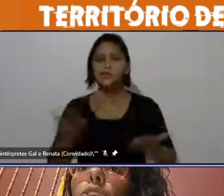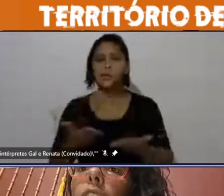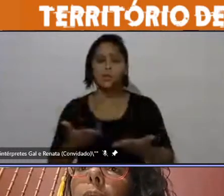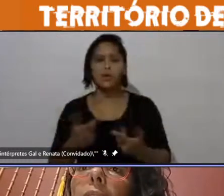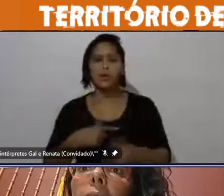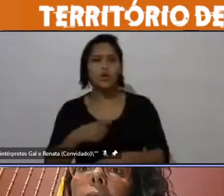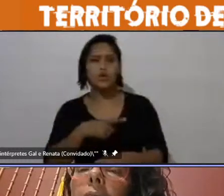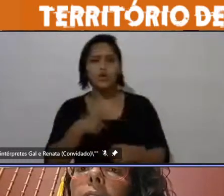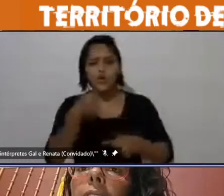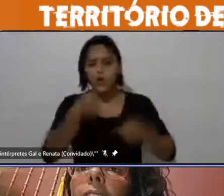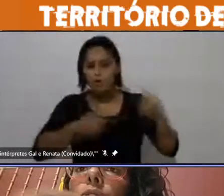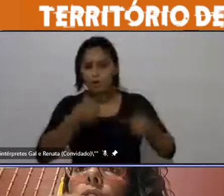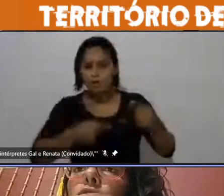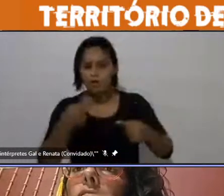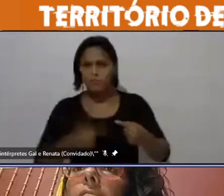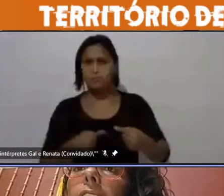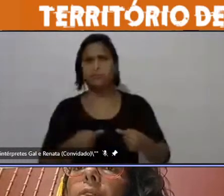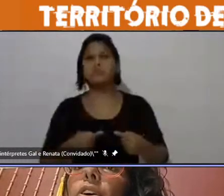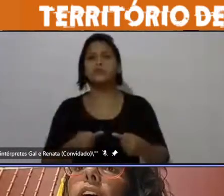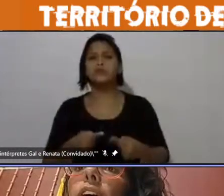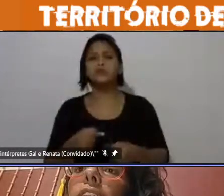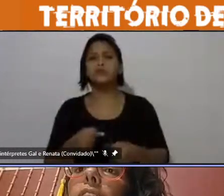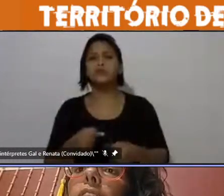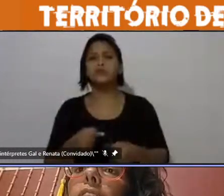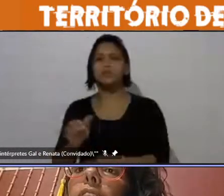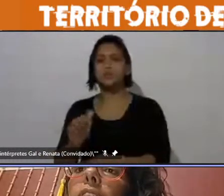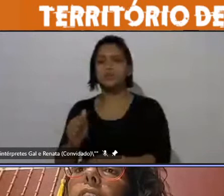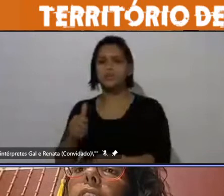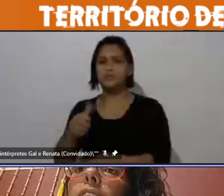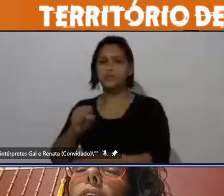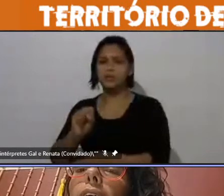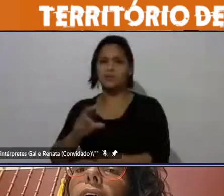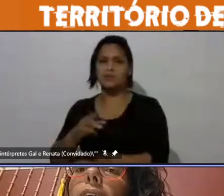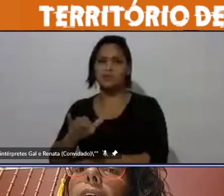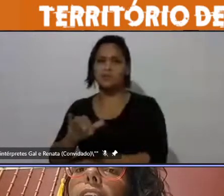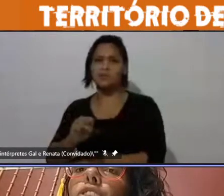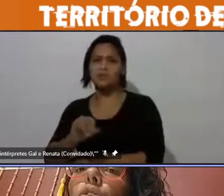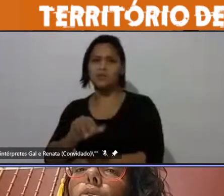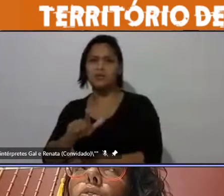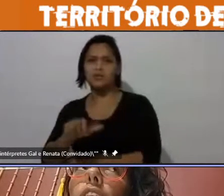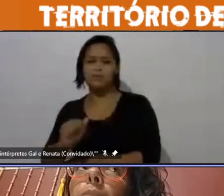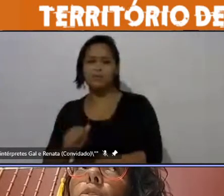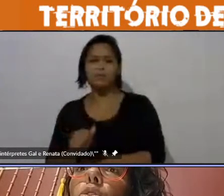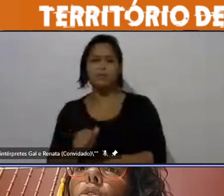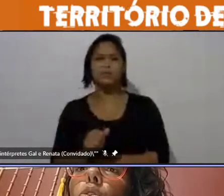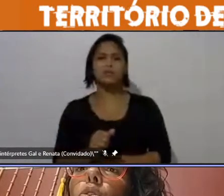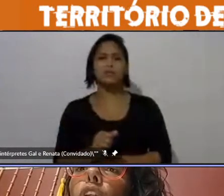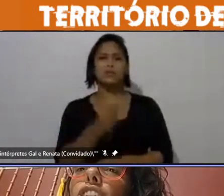discussão puxada pela Tarsila, né, do Rio de Janeiro, termo